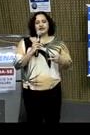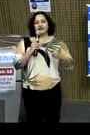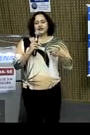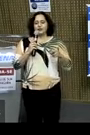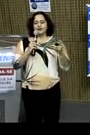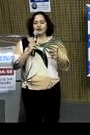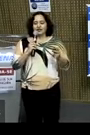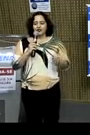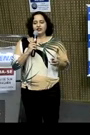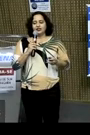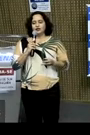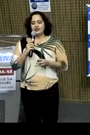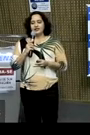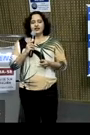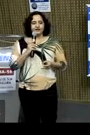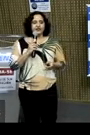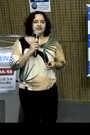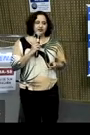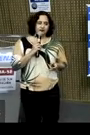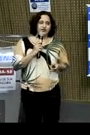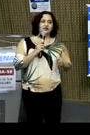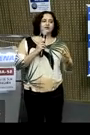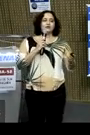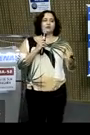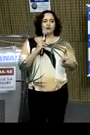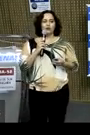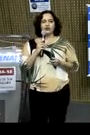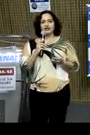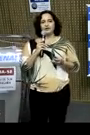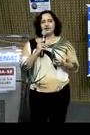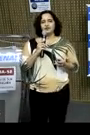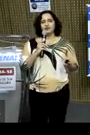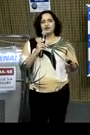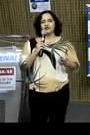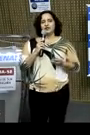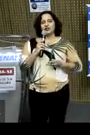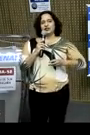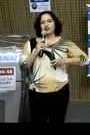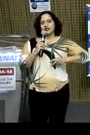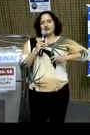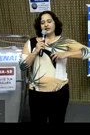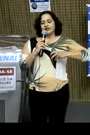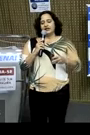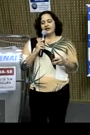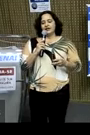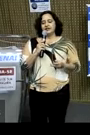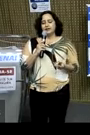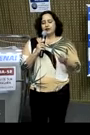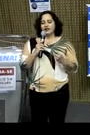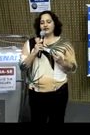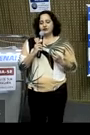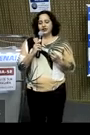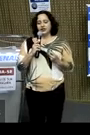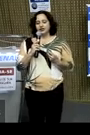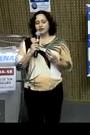fala, que eu acredito que a gente precisa rever essa situação, por conta até mesmo da gente saber o